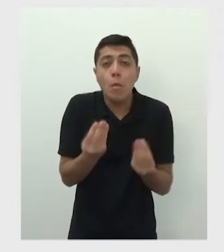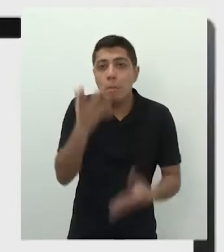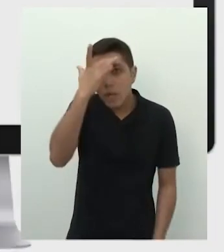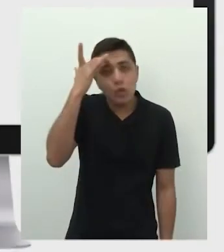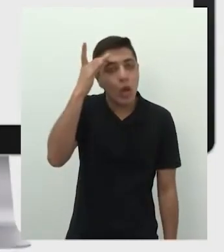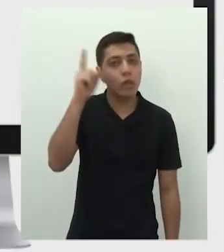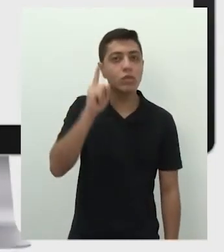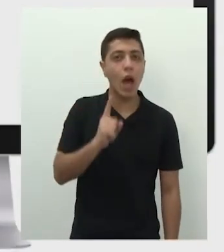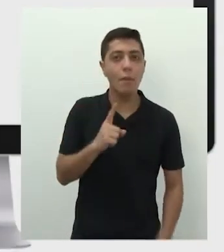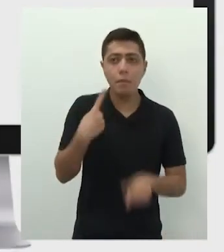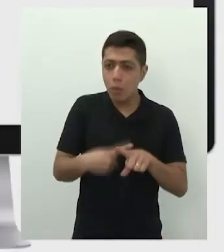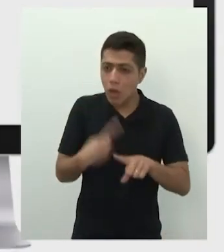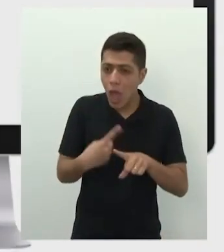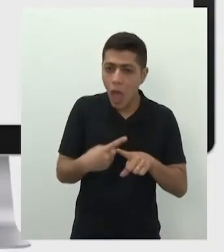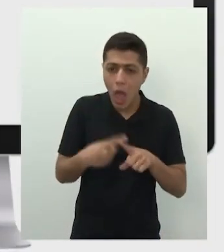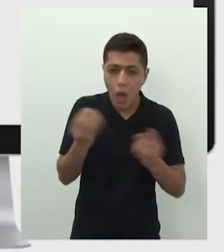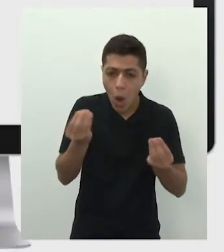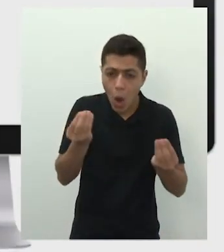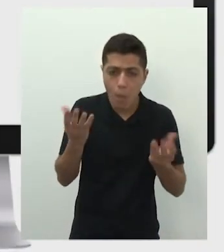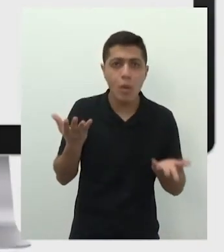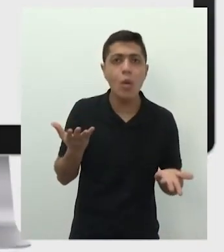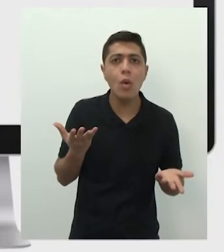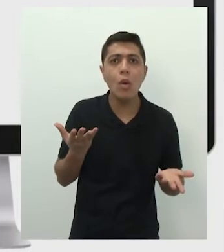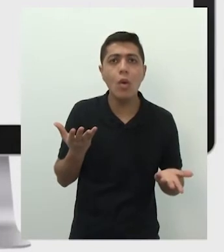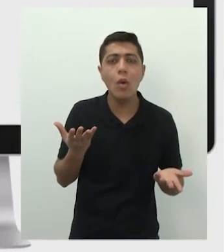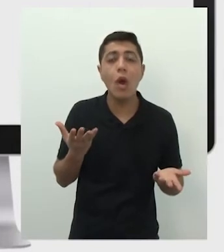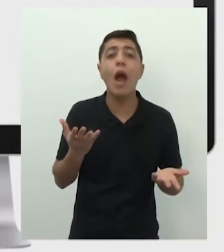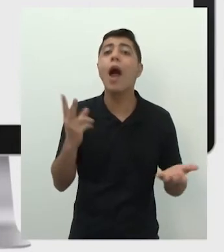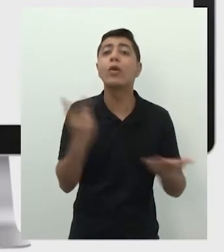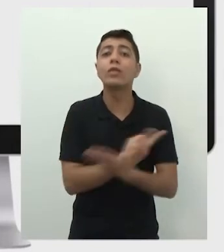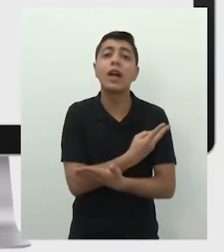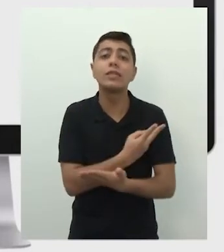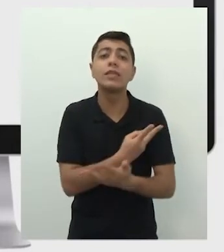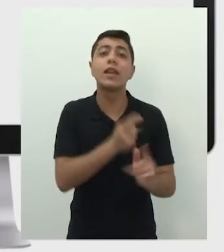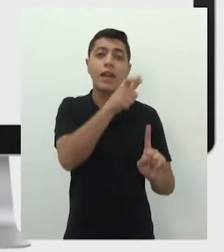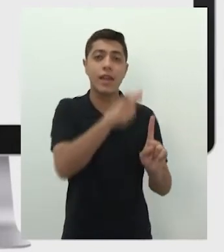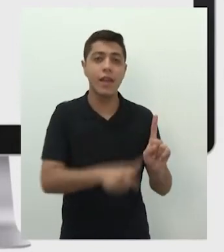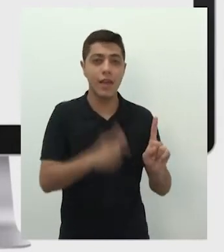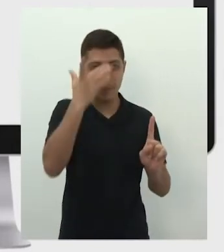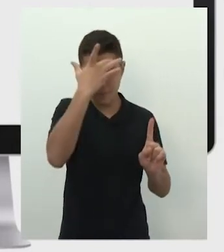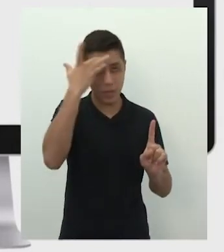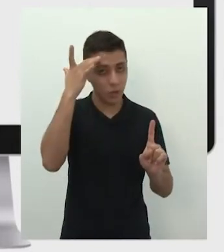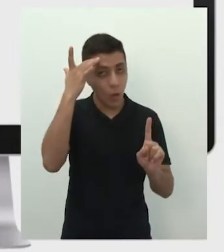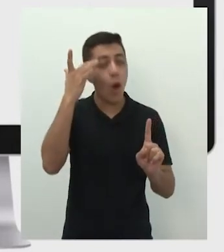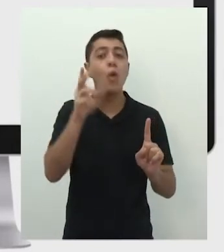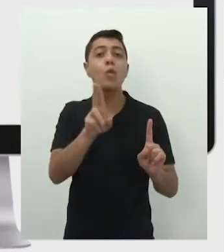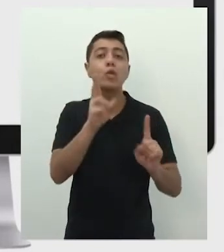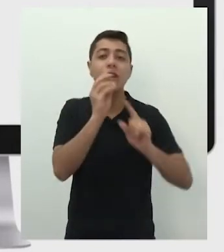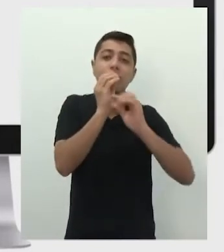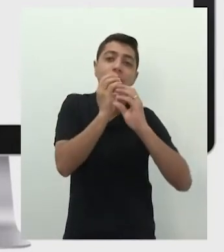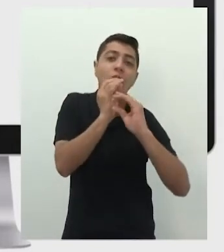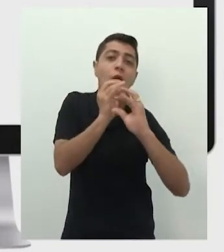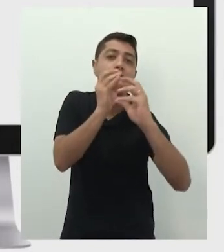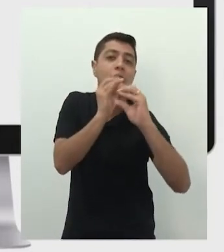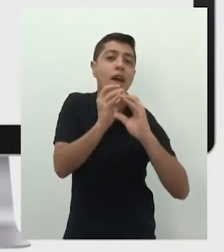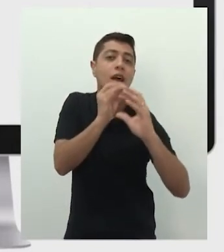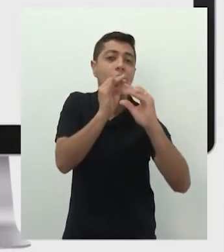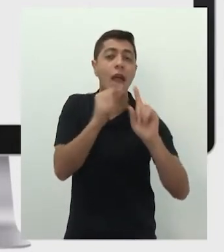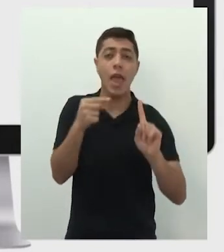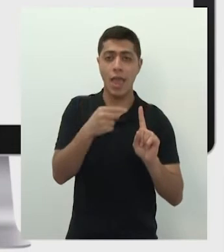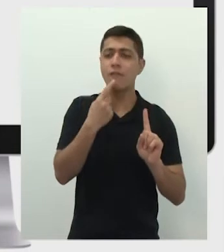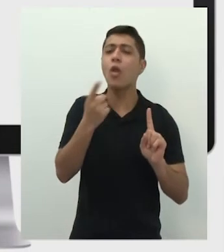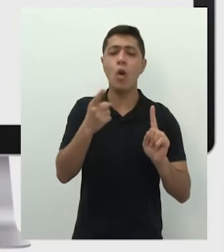que aparece um gaiato lá, um cidadão com uma flautinha, que ele diz que é uma flautinha mágica, e ele faz um